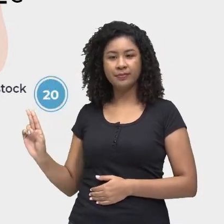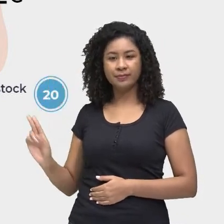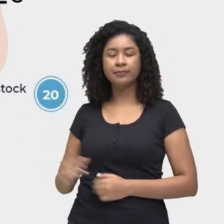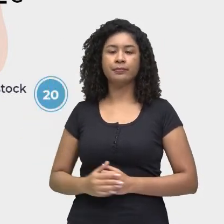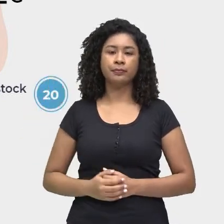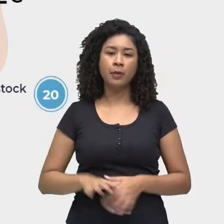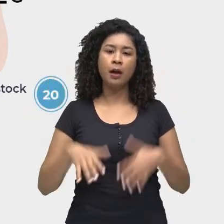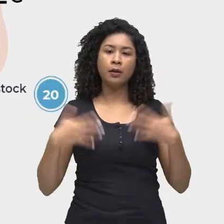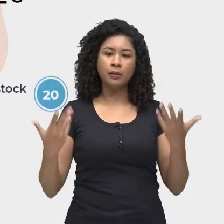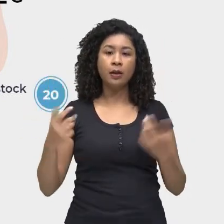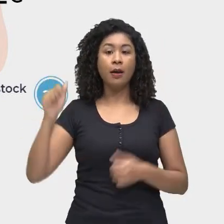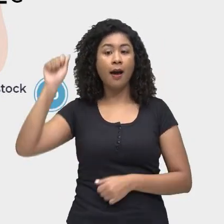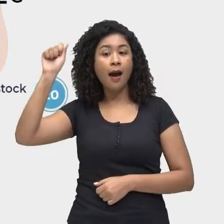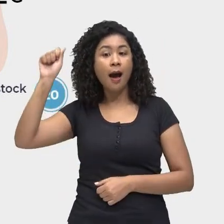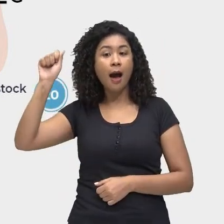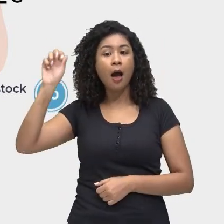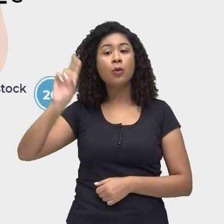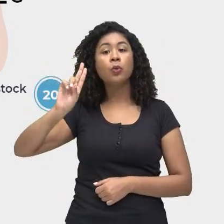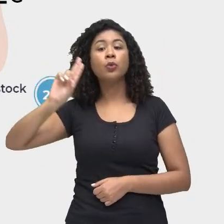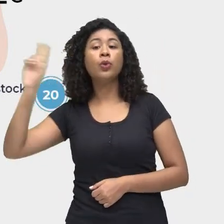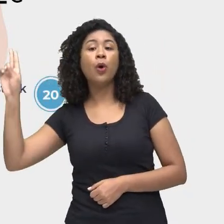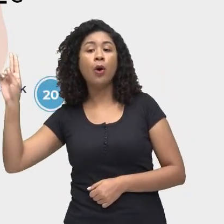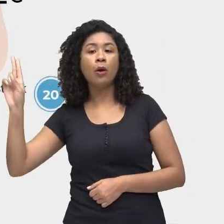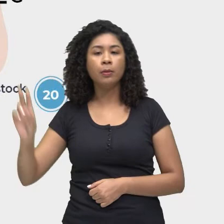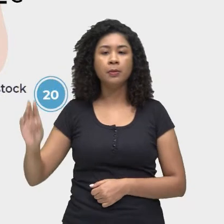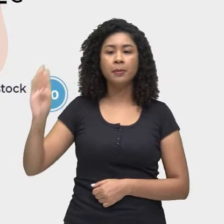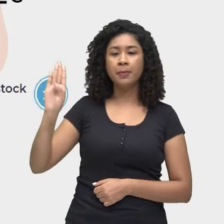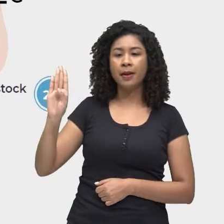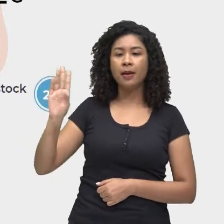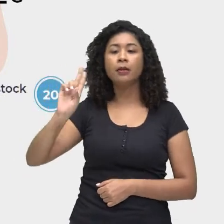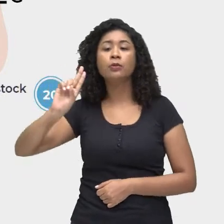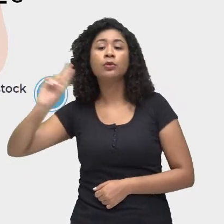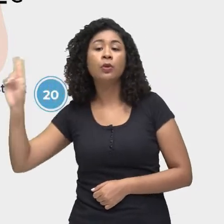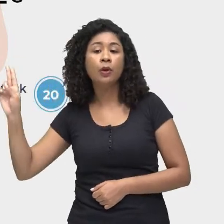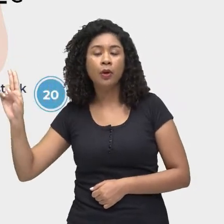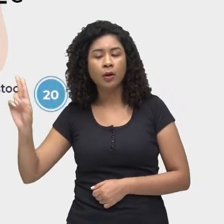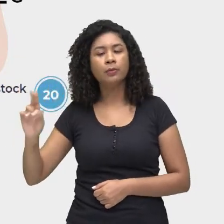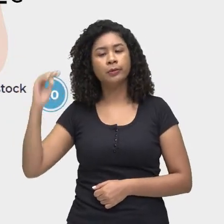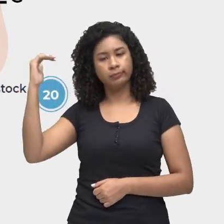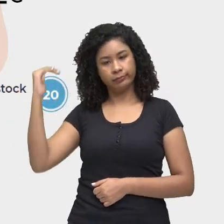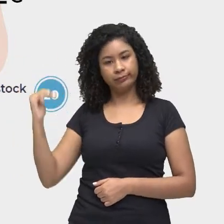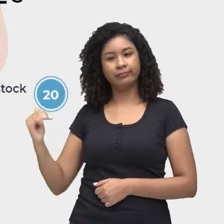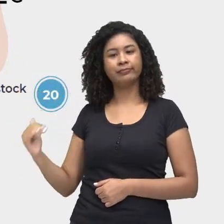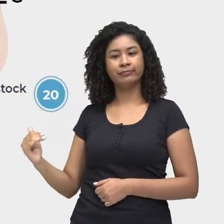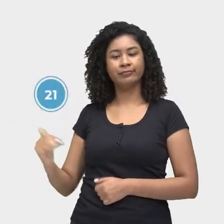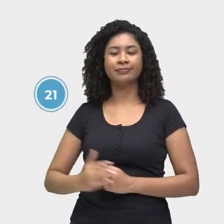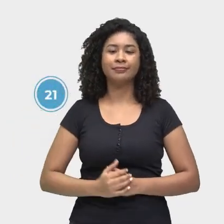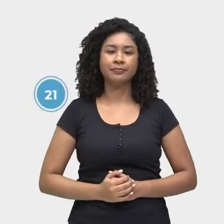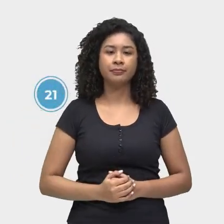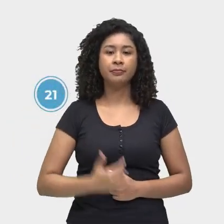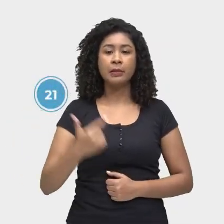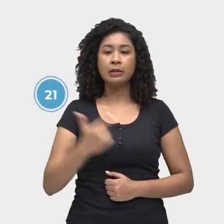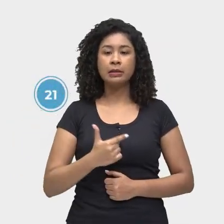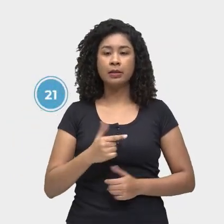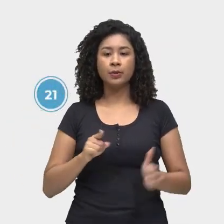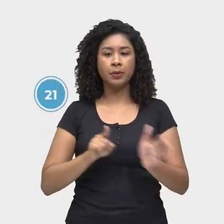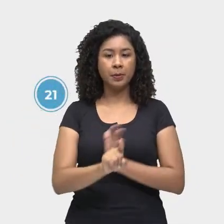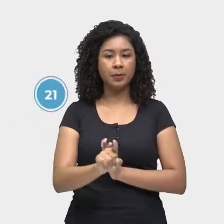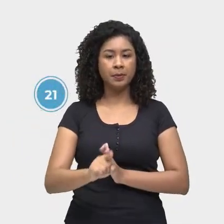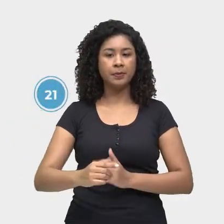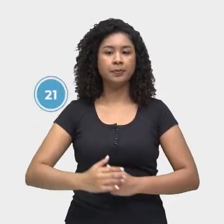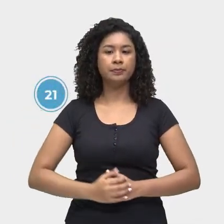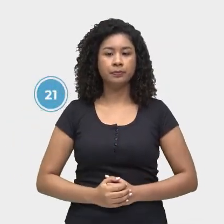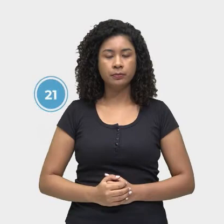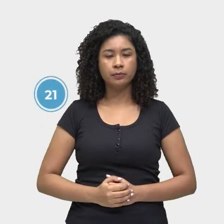vai escrever A, corresponde a que órgão? B, C e assim sucessivamente. A segunda questão, eu peço